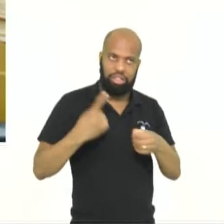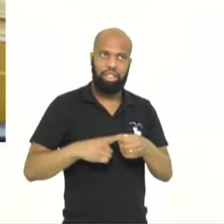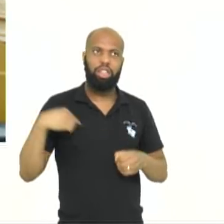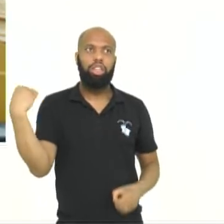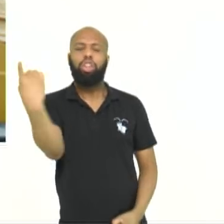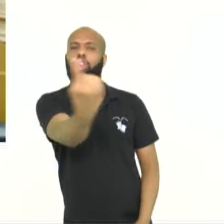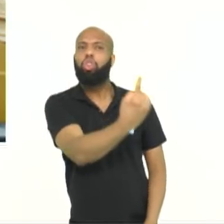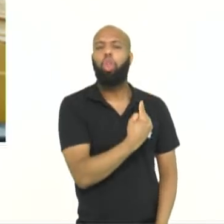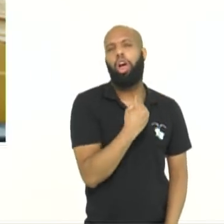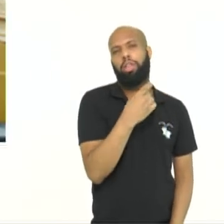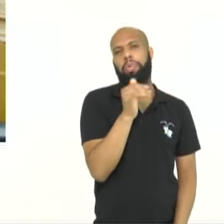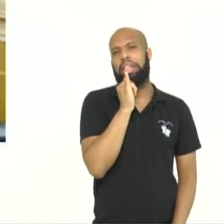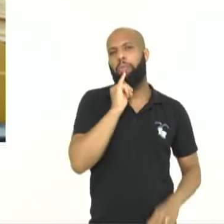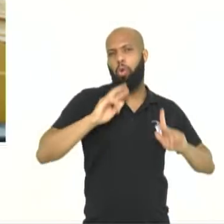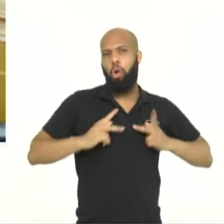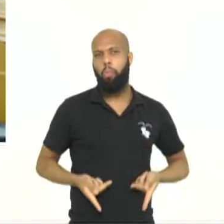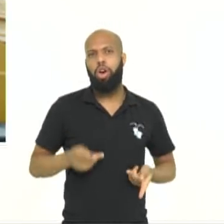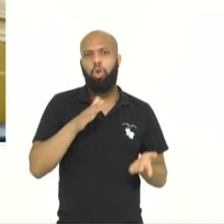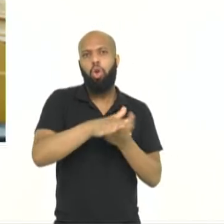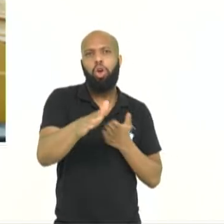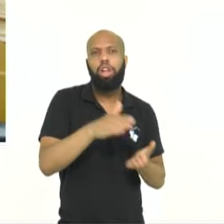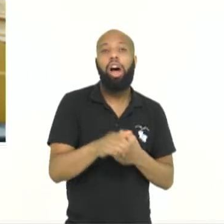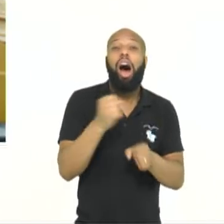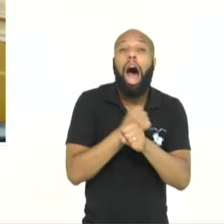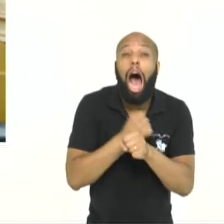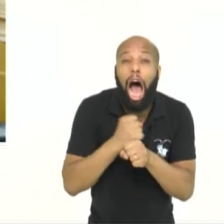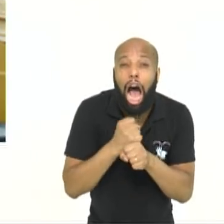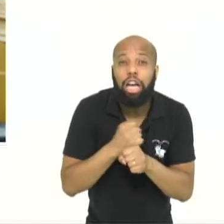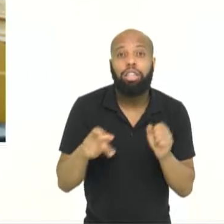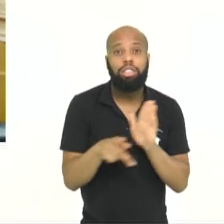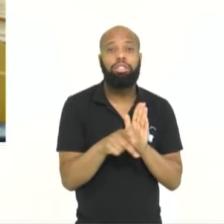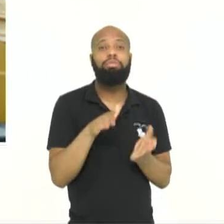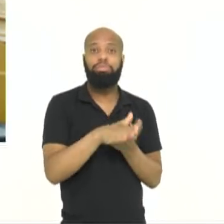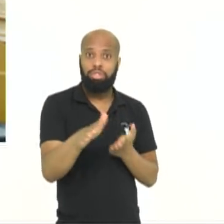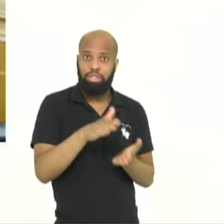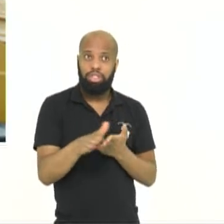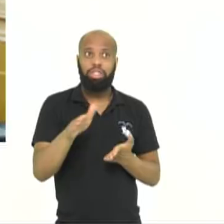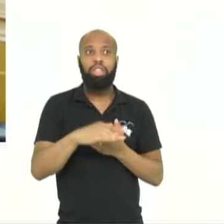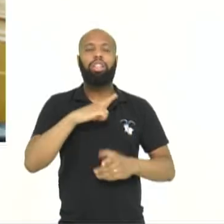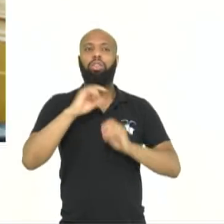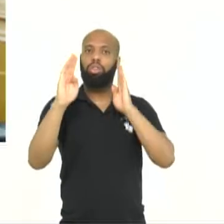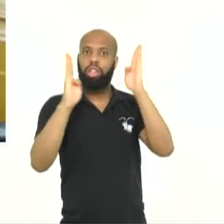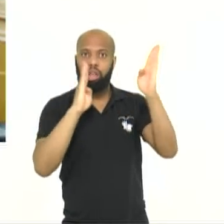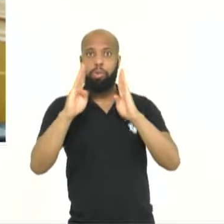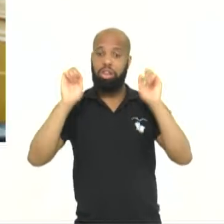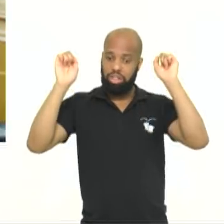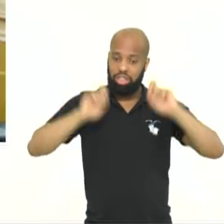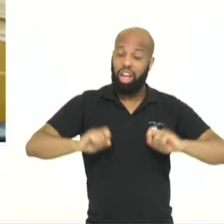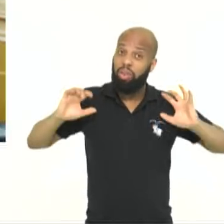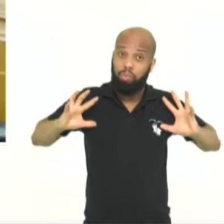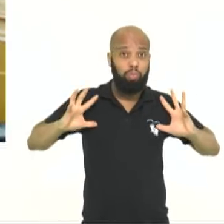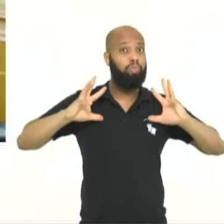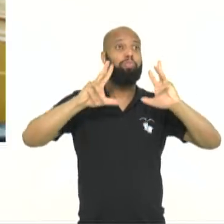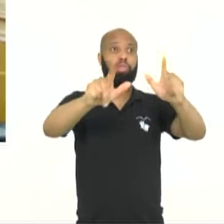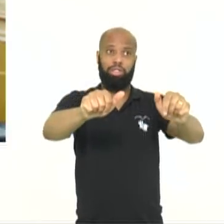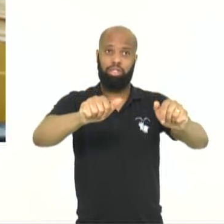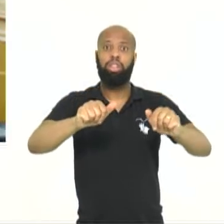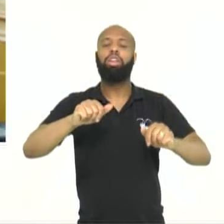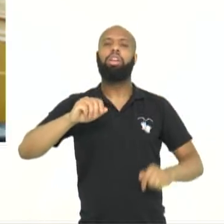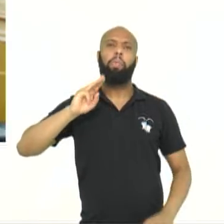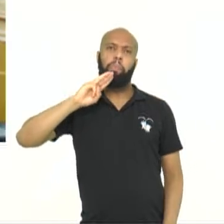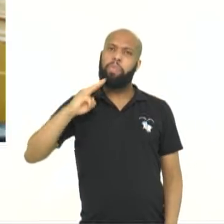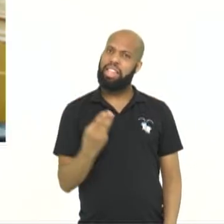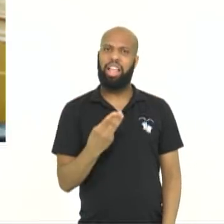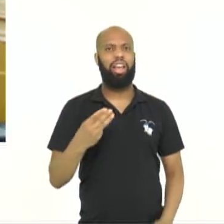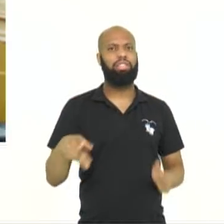cada ser humano consome por ano essa quantidade de água. E naquele período ela era suficiente para abastecer milhares